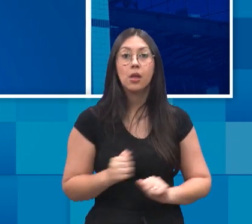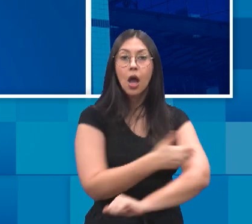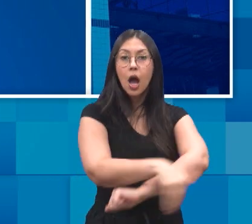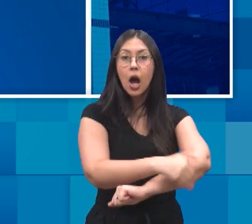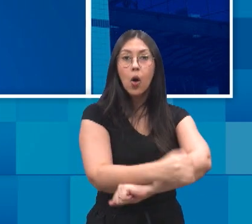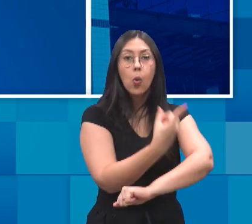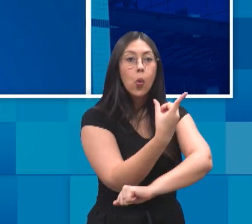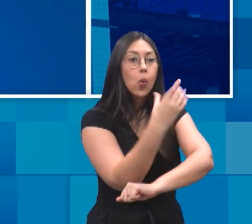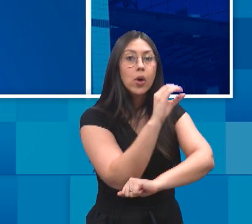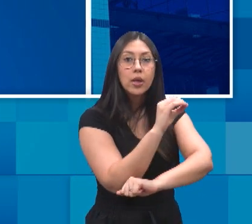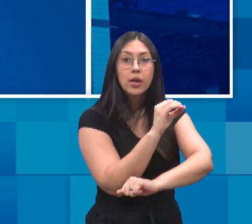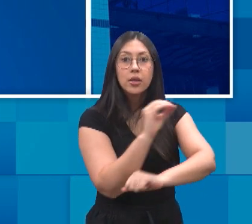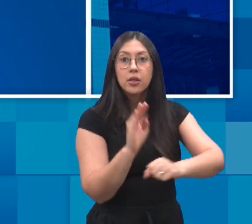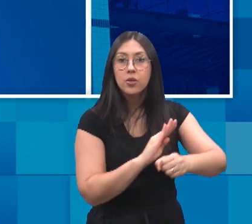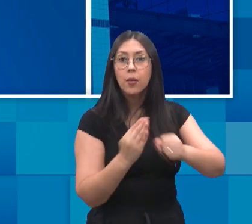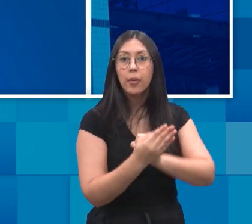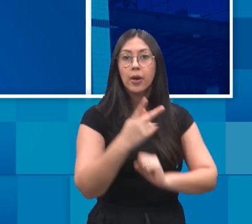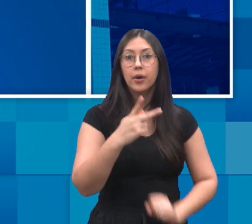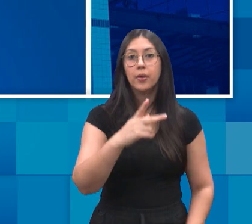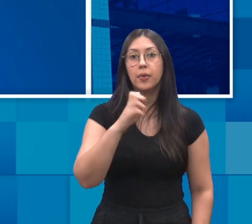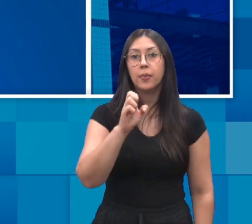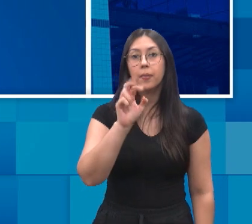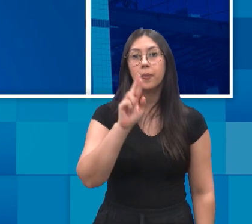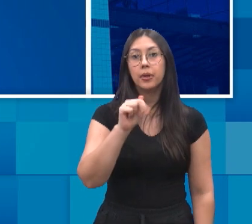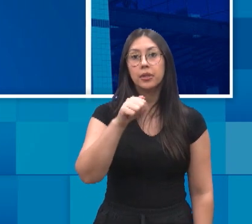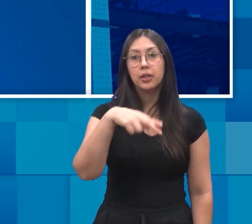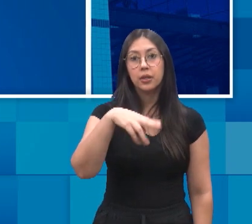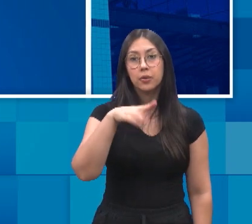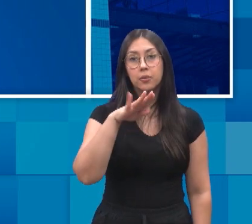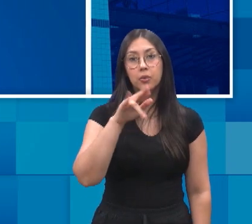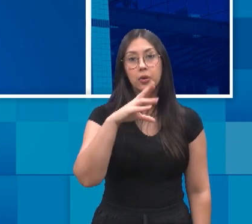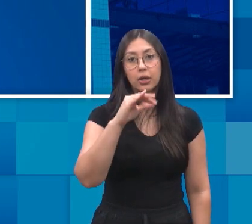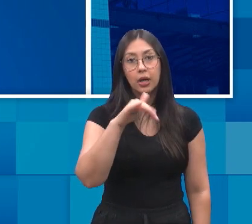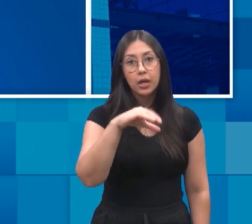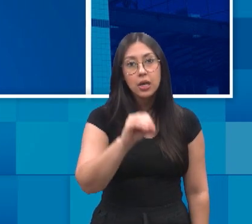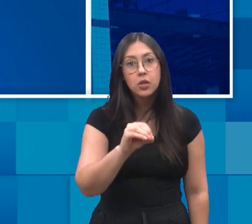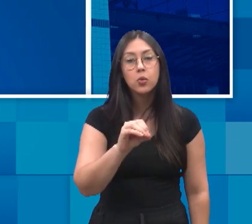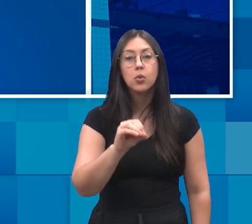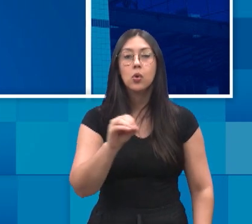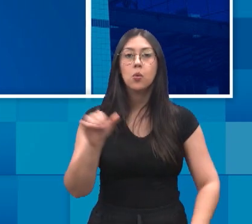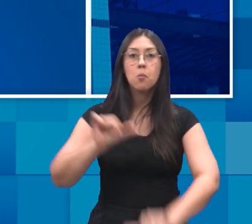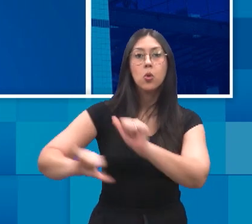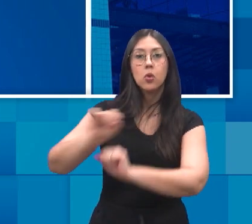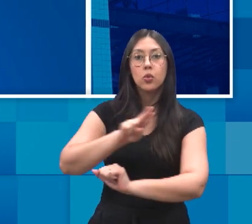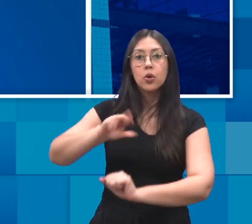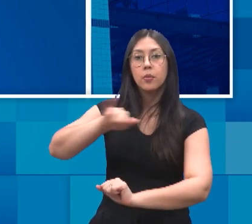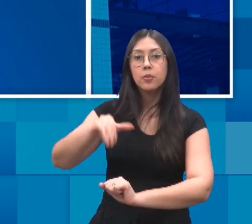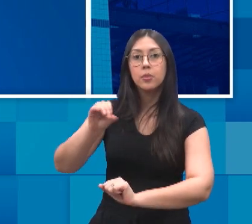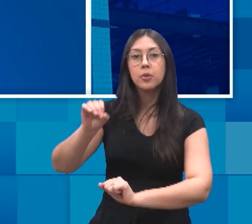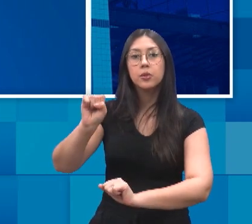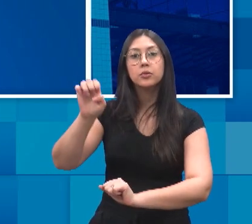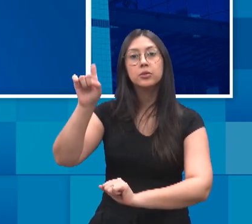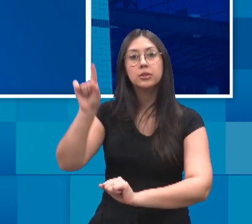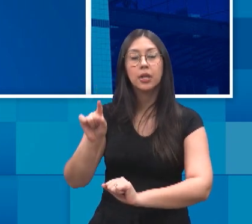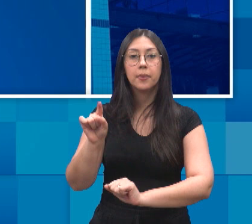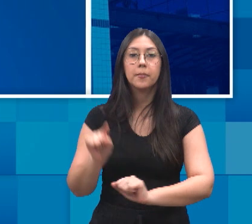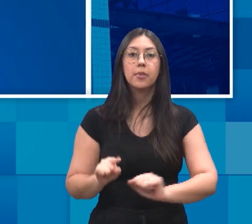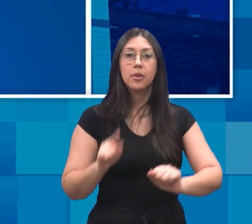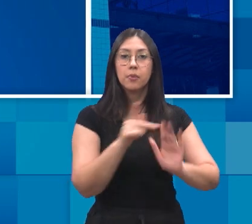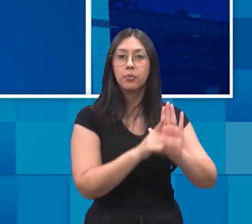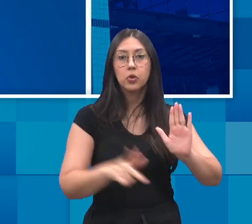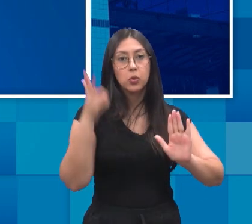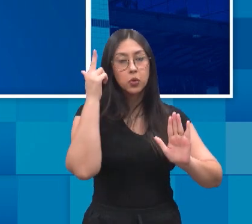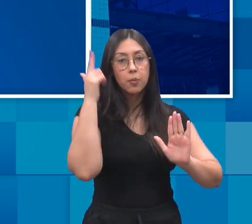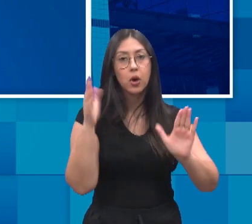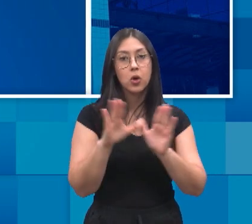Jardim Pernambucano, de rua José Cecílio Rodrigues Vieira. Rito ordinário, Comissão Justiça. Processo